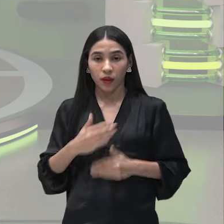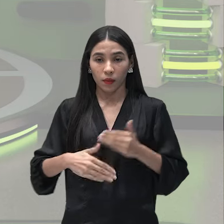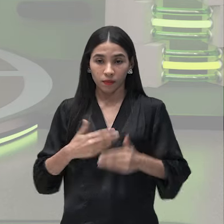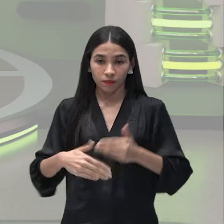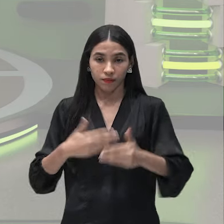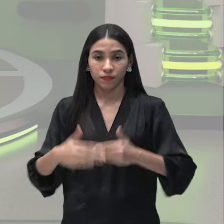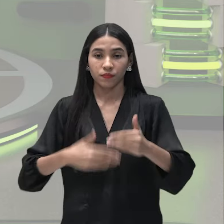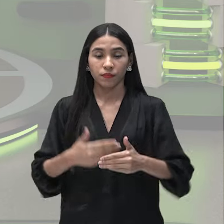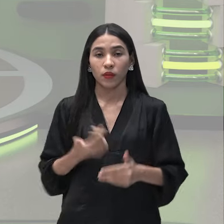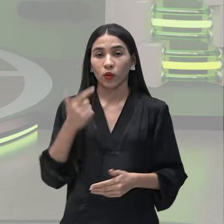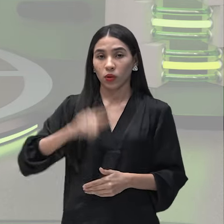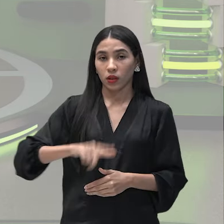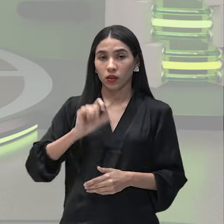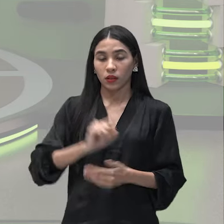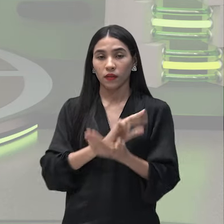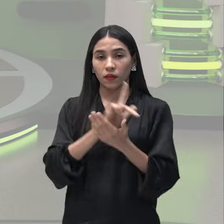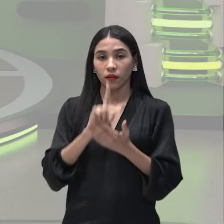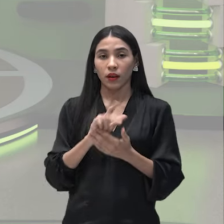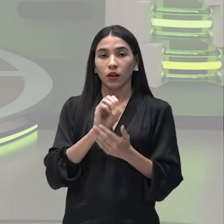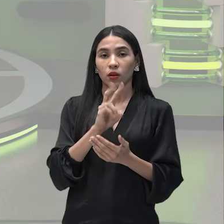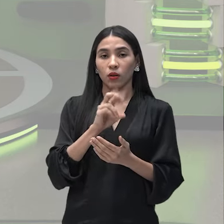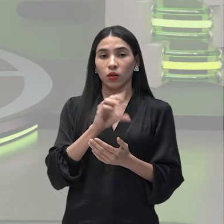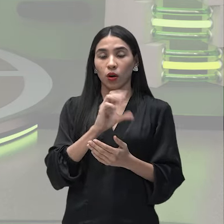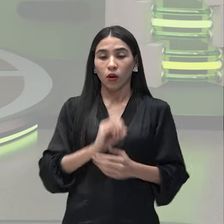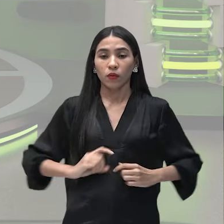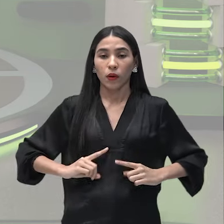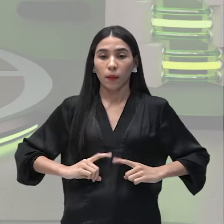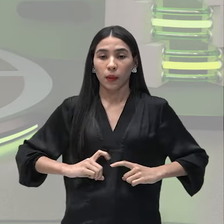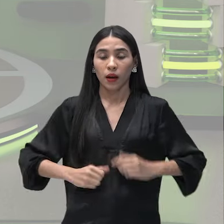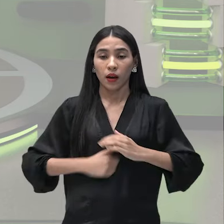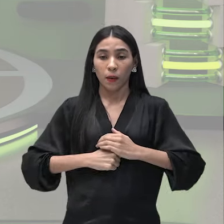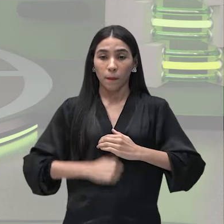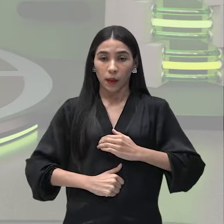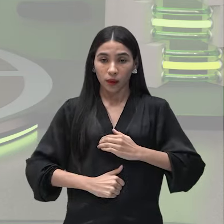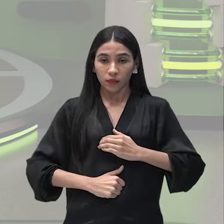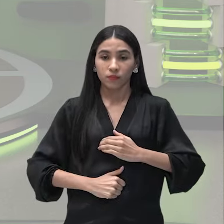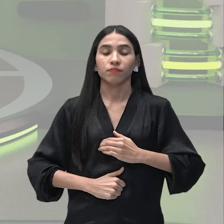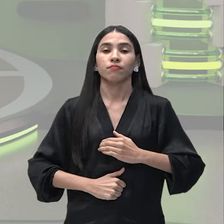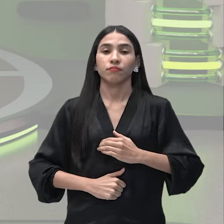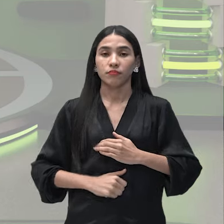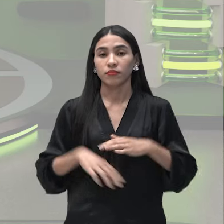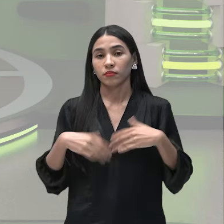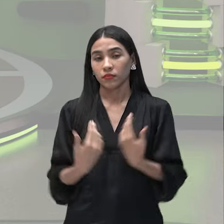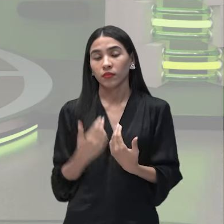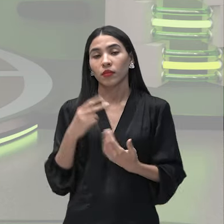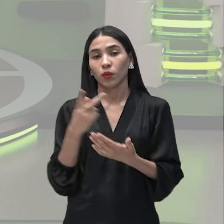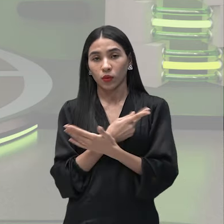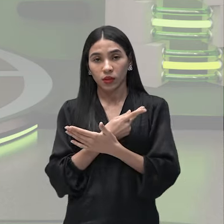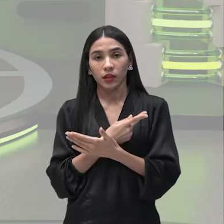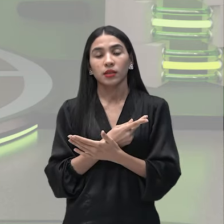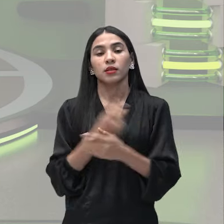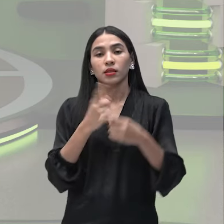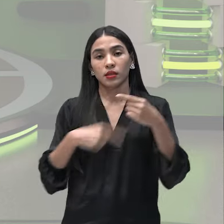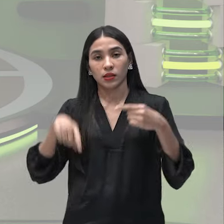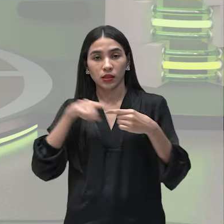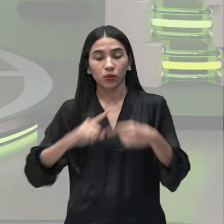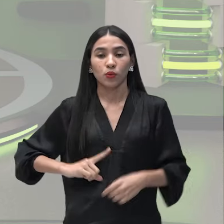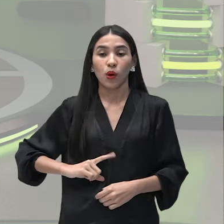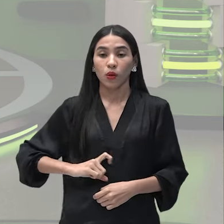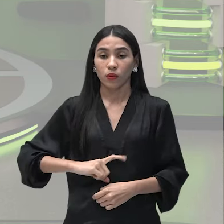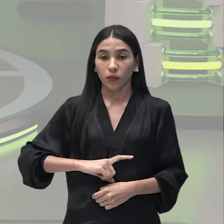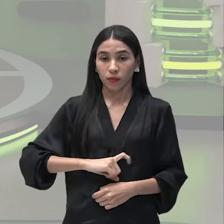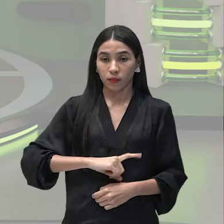E aí vários ovos são eliminados na feze desse indivíduo. Então é assim que ocorre o ciclo da lombriga.